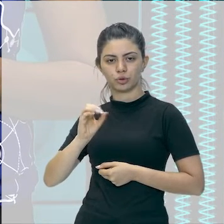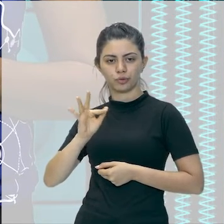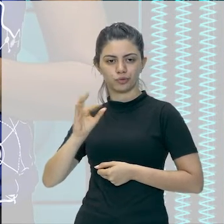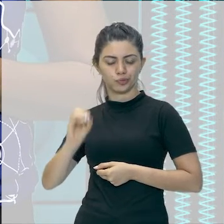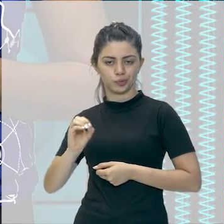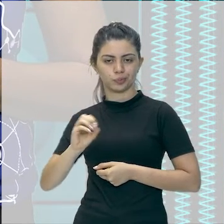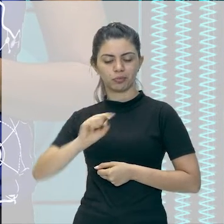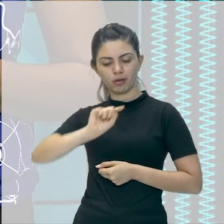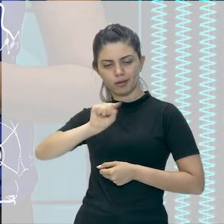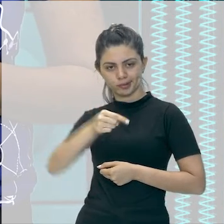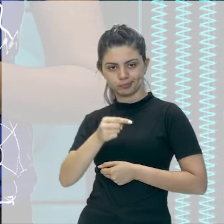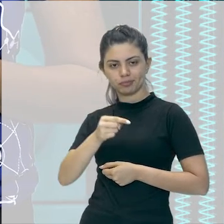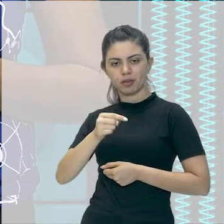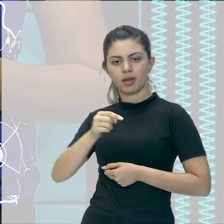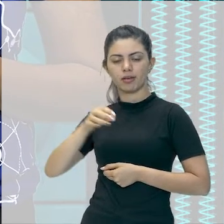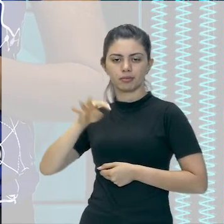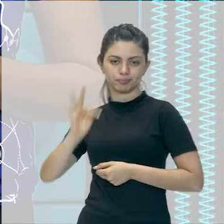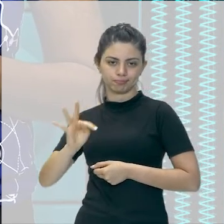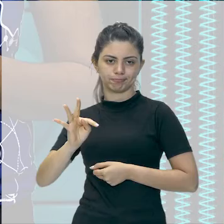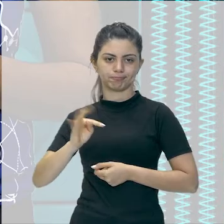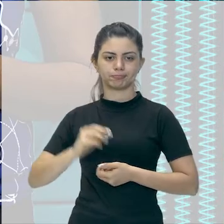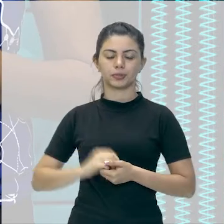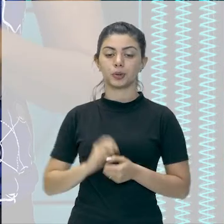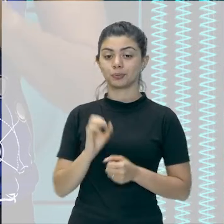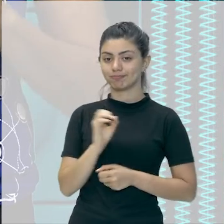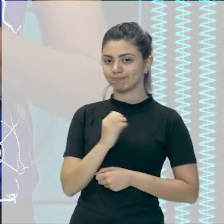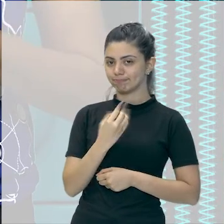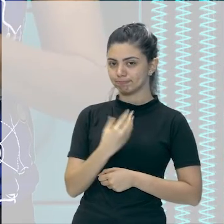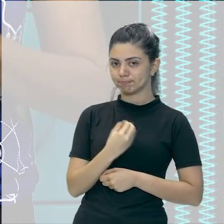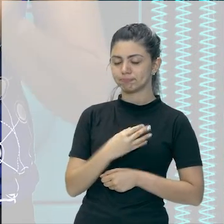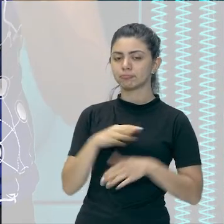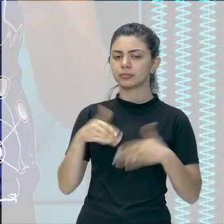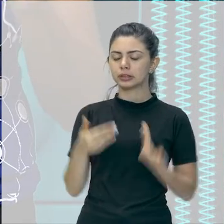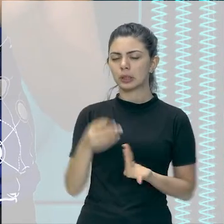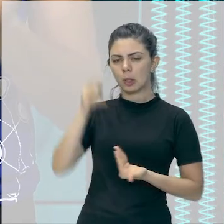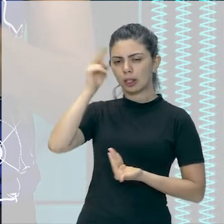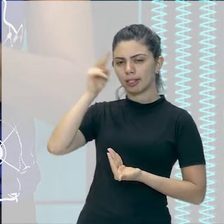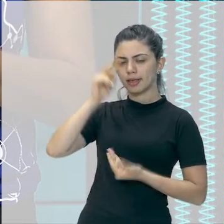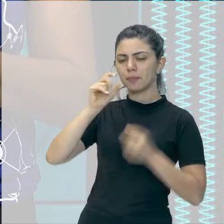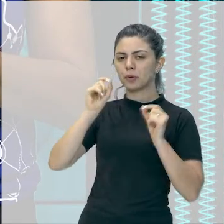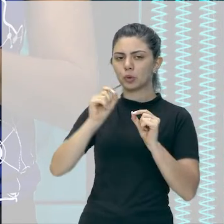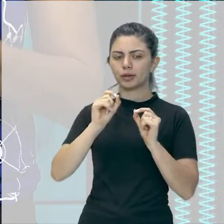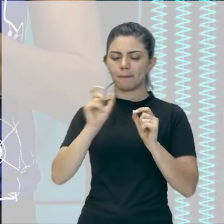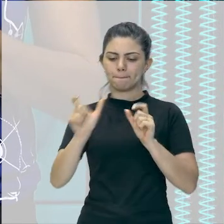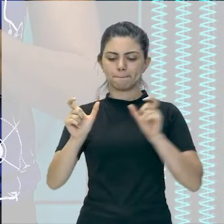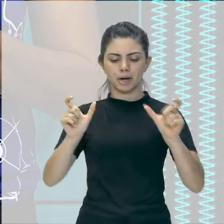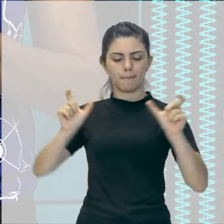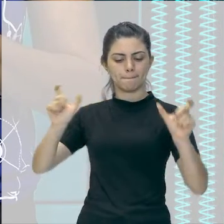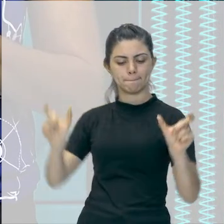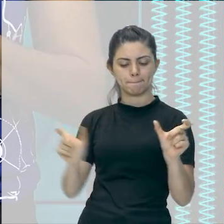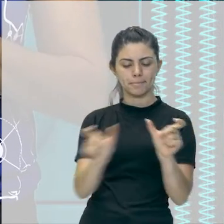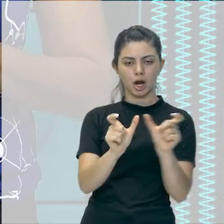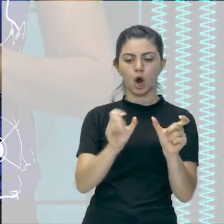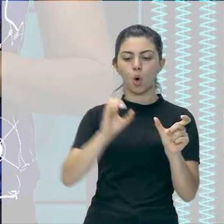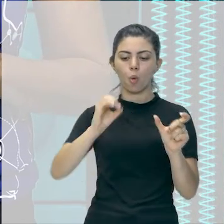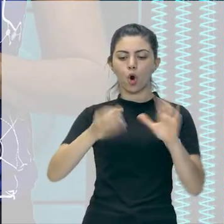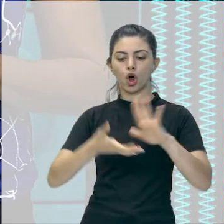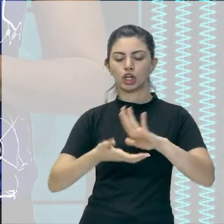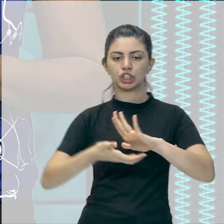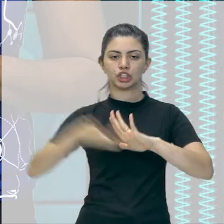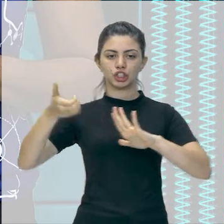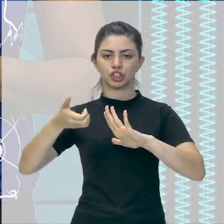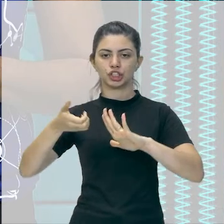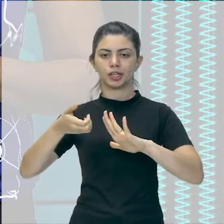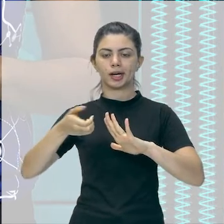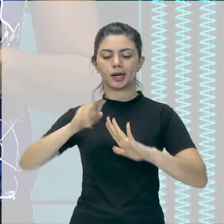o T do not que tinha aqui. Tudo bem? Então lembre, juntei os dois, tirou o O e